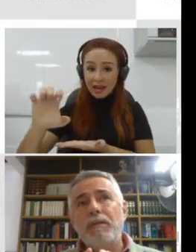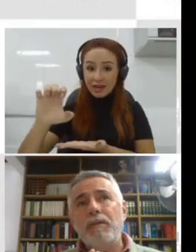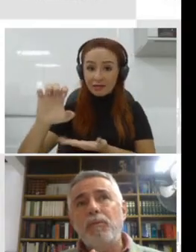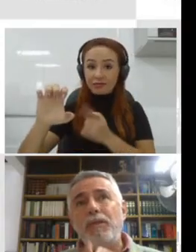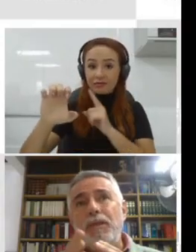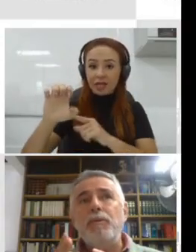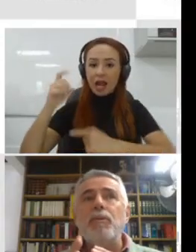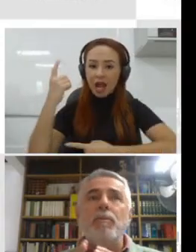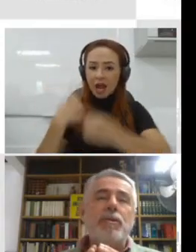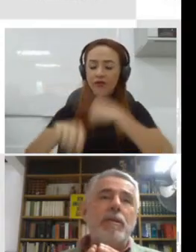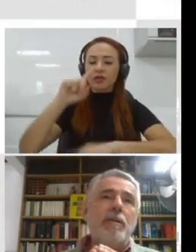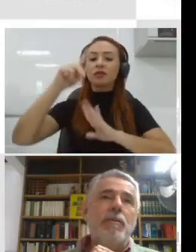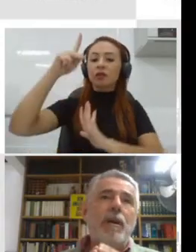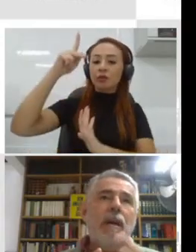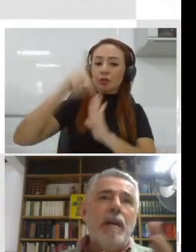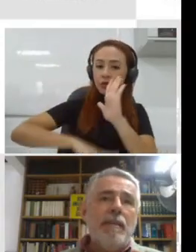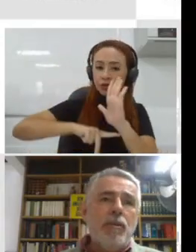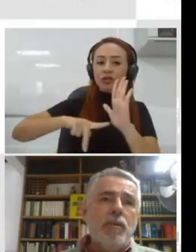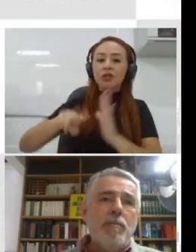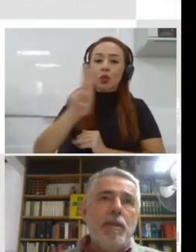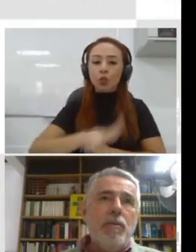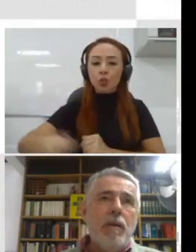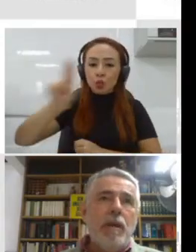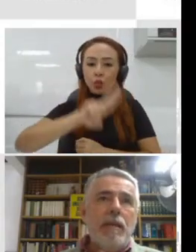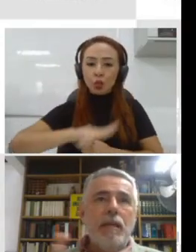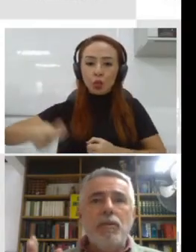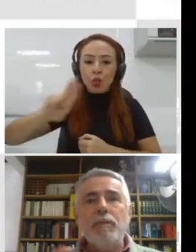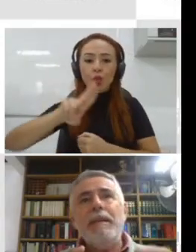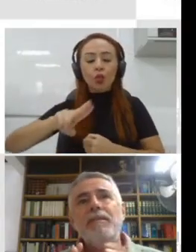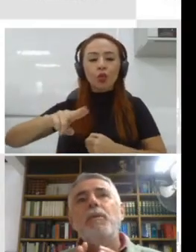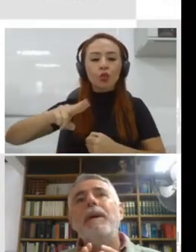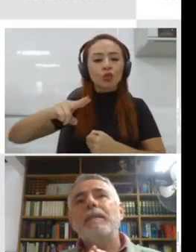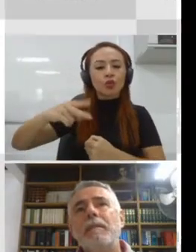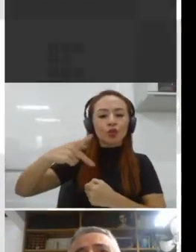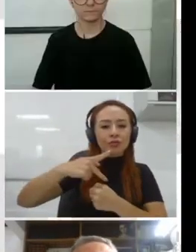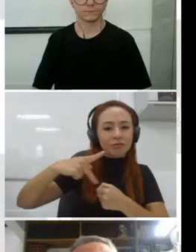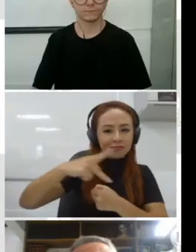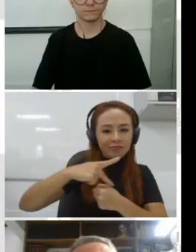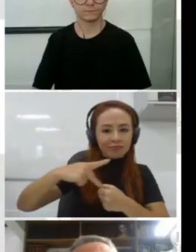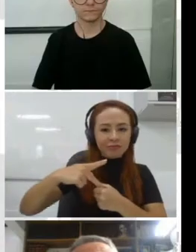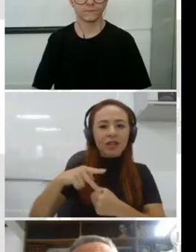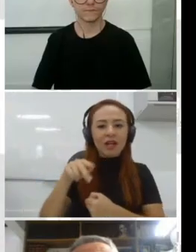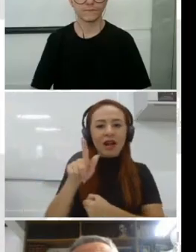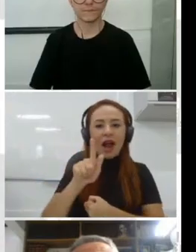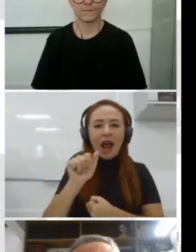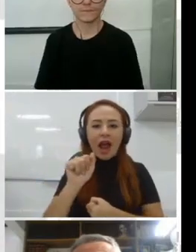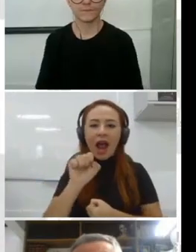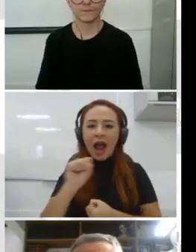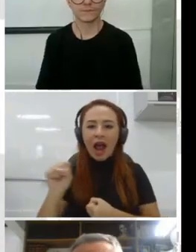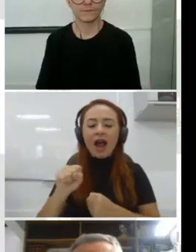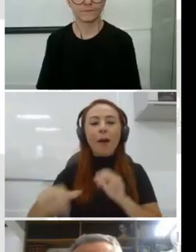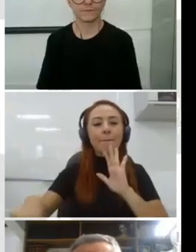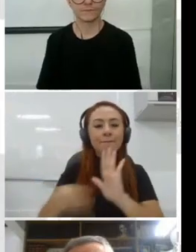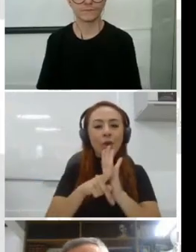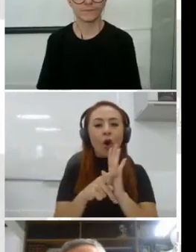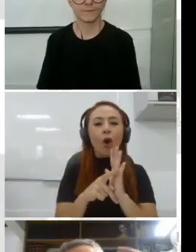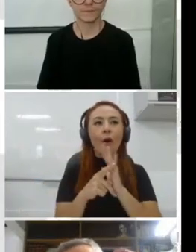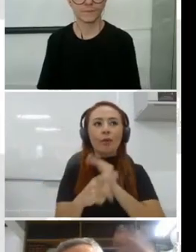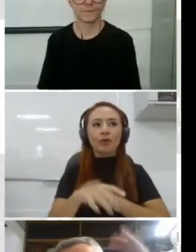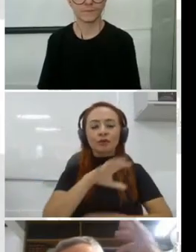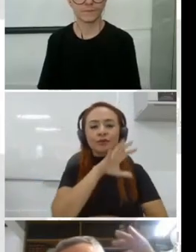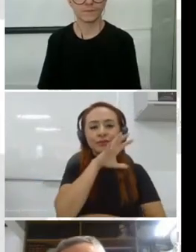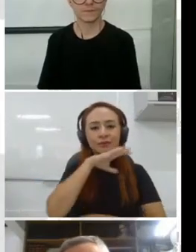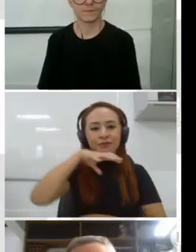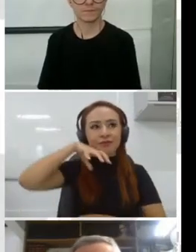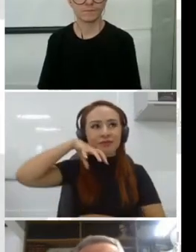Combustíveis Fósseis por Tipo de Combustível entre 2000 e 2050, a partir do índice de valor de pico de 100%. Né? Eles